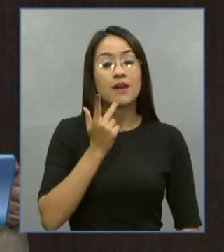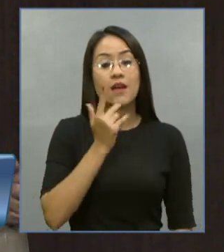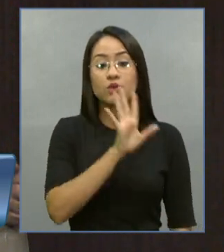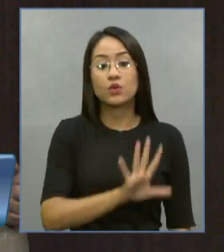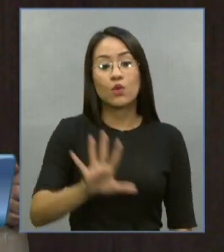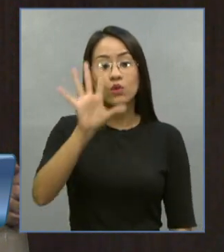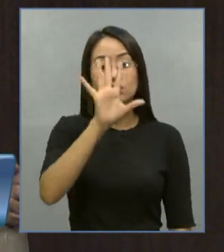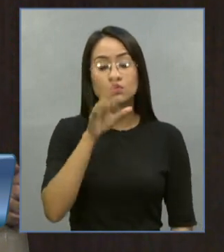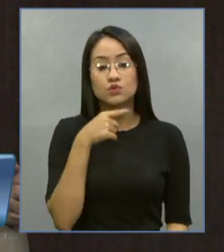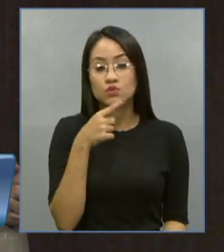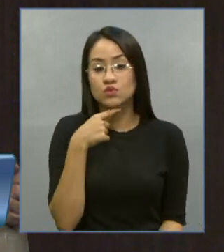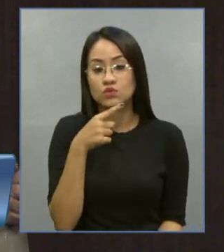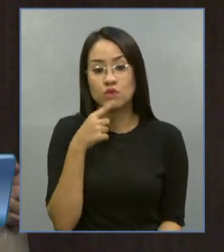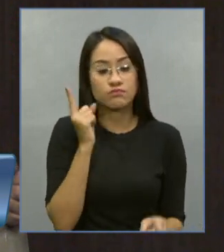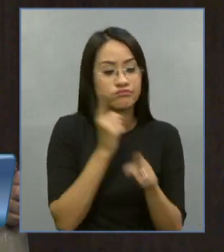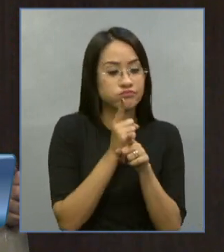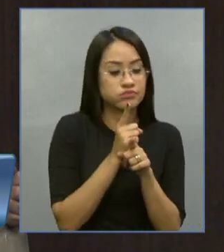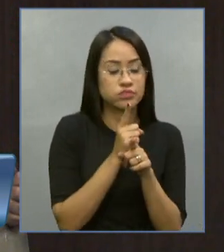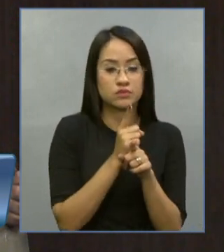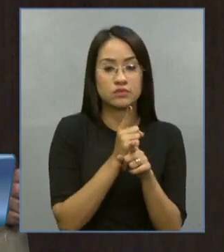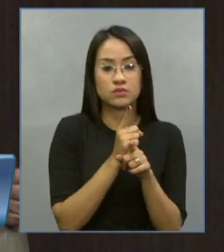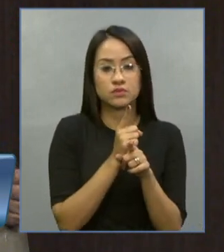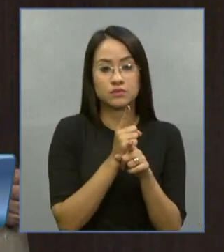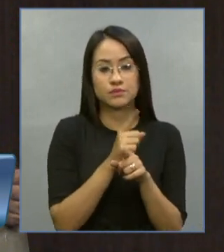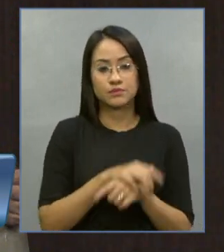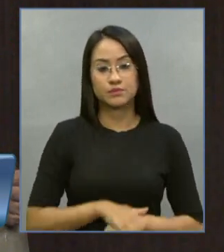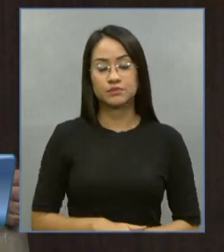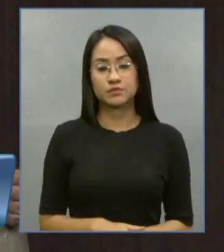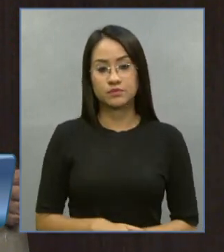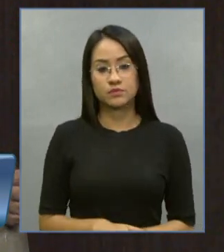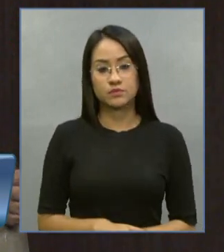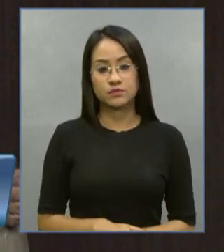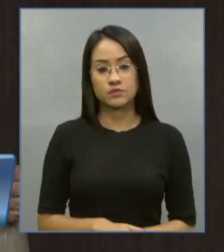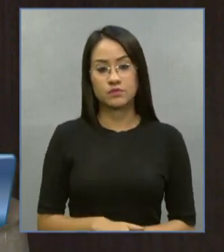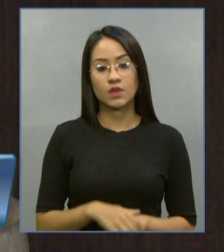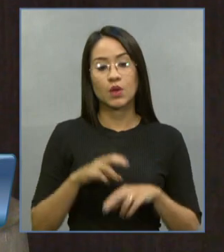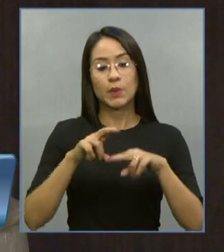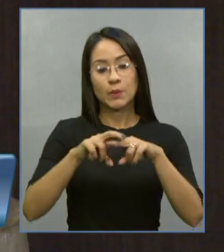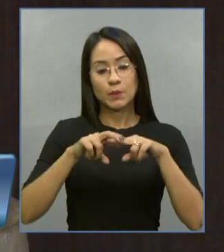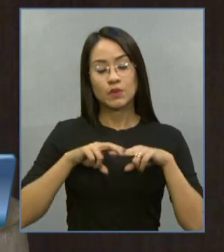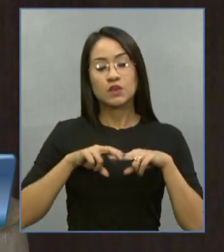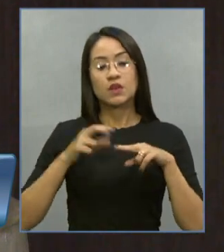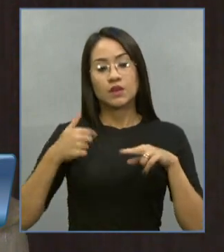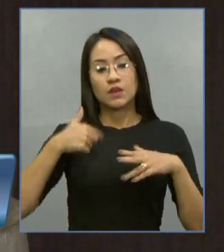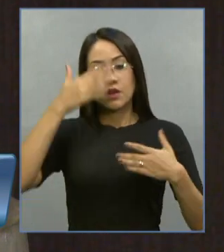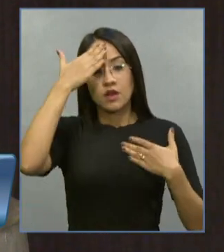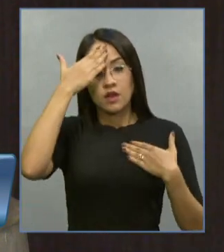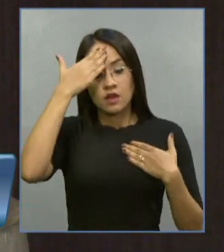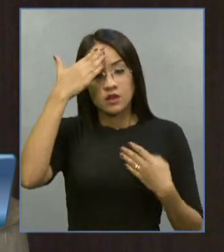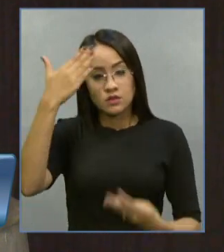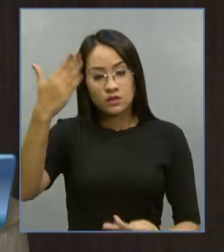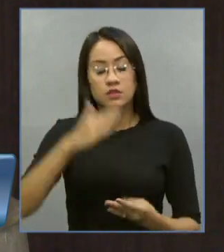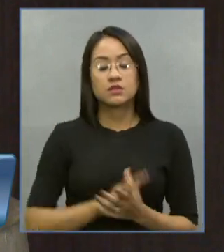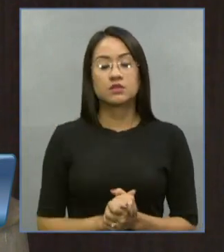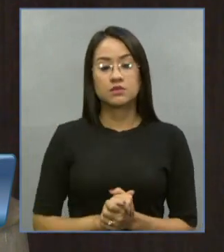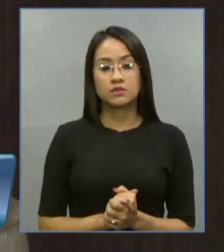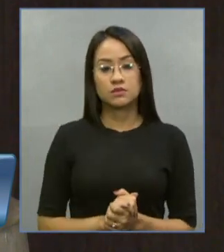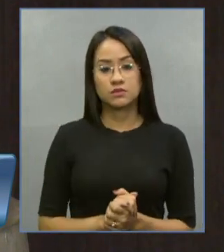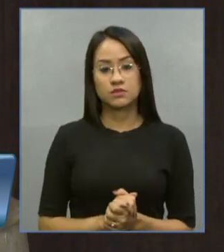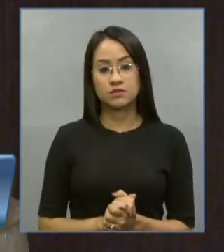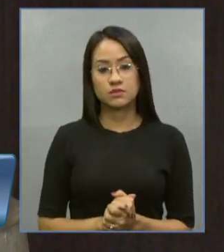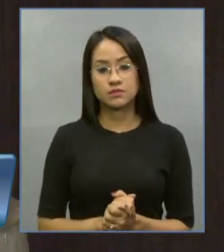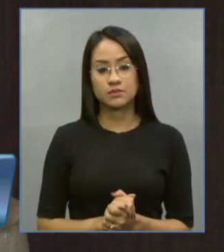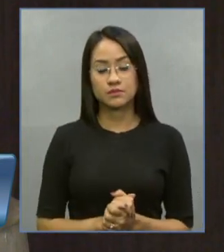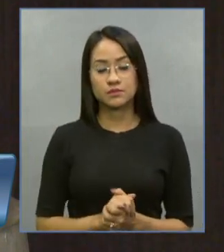sequer conseguem ter o diagnóstico correto. Portanto, eu concluo, agradeço a generosidade de Vossa